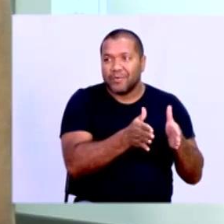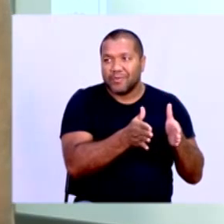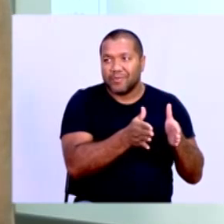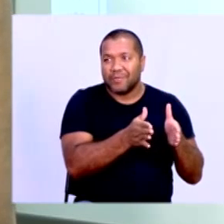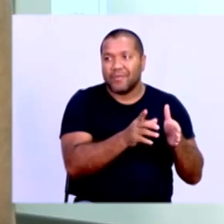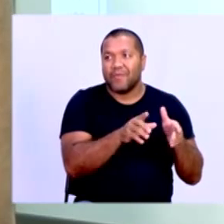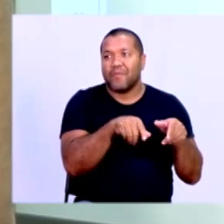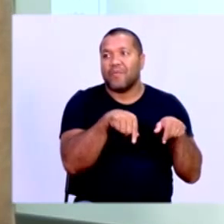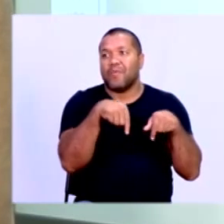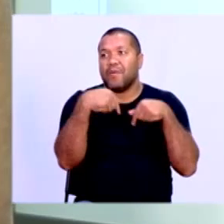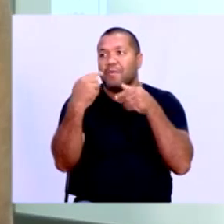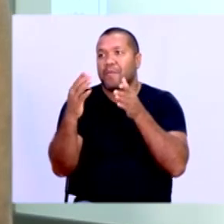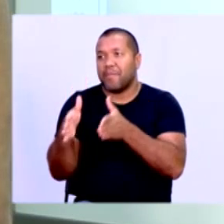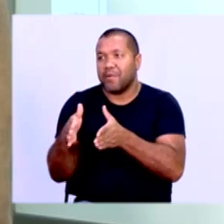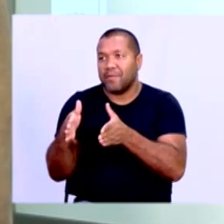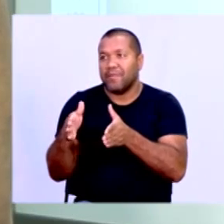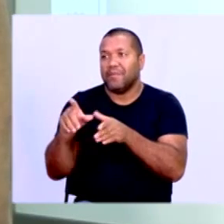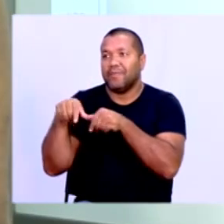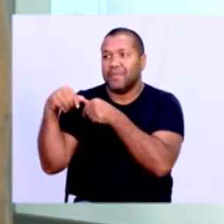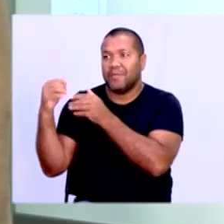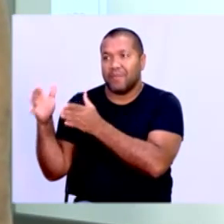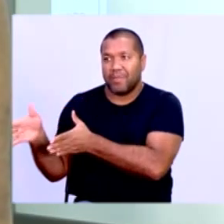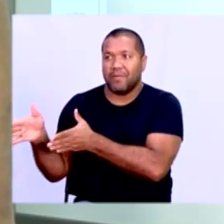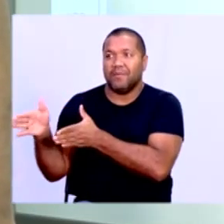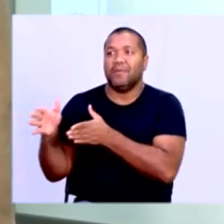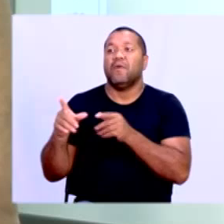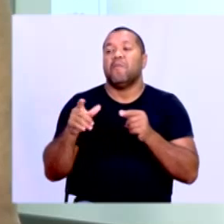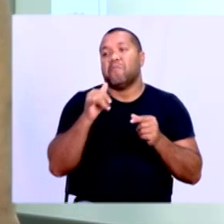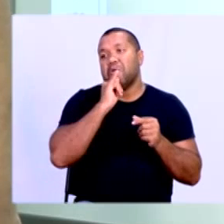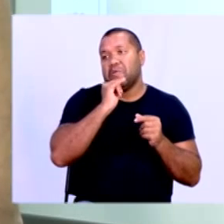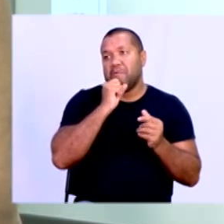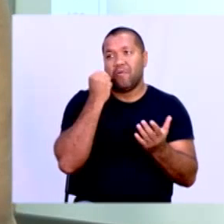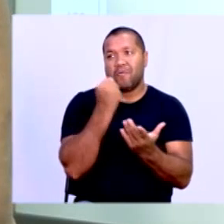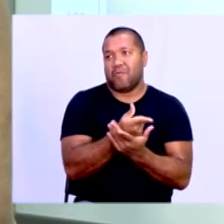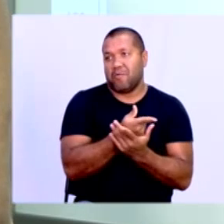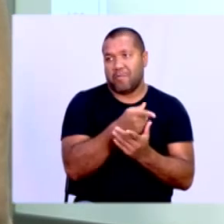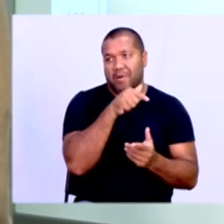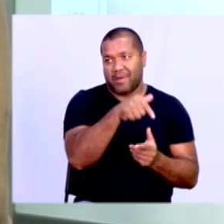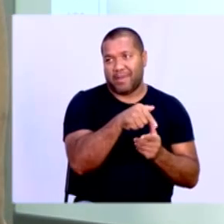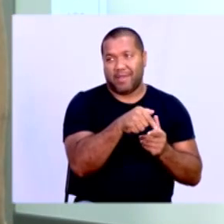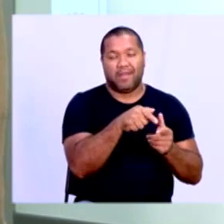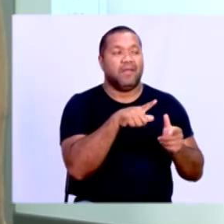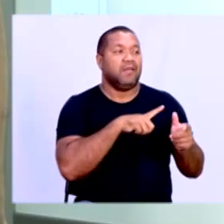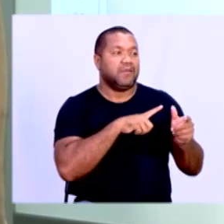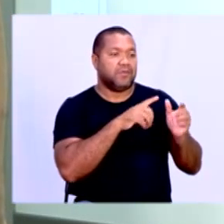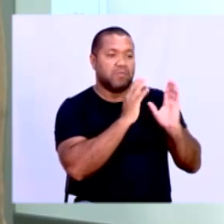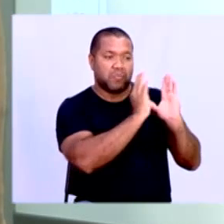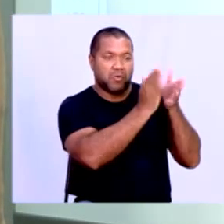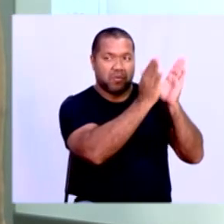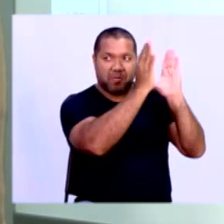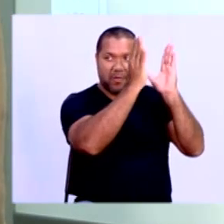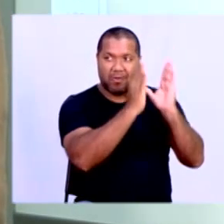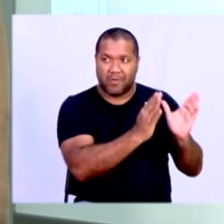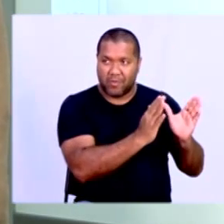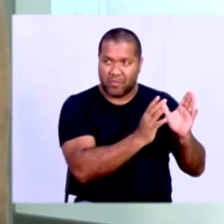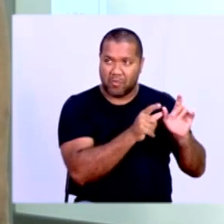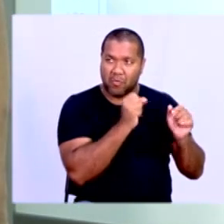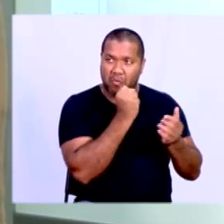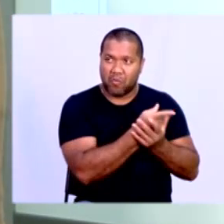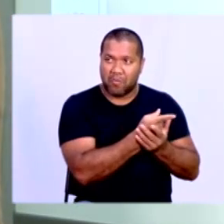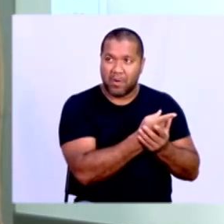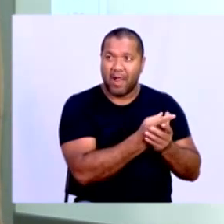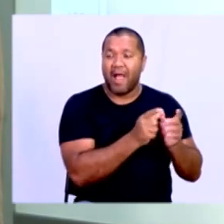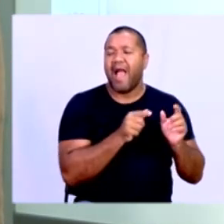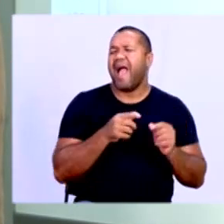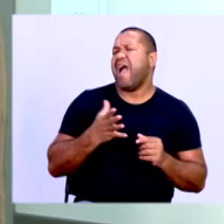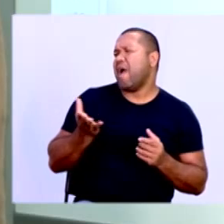por exemplo, eu compro a parte de estoque. Mas eu queria a parte de gestão do